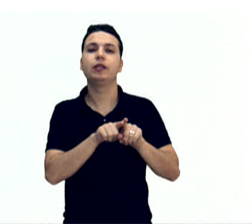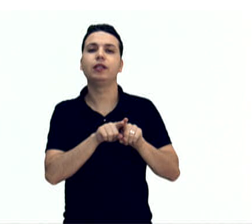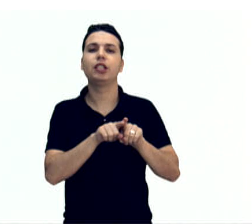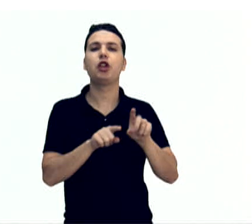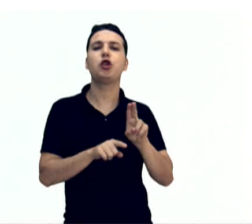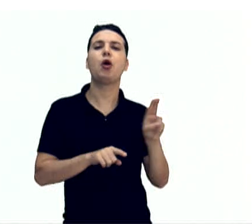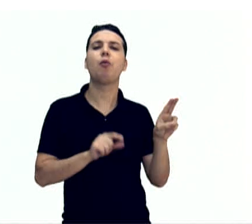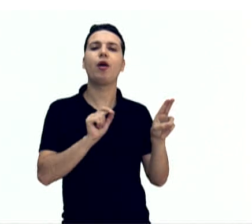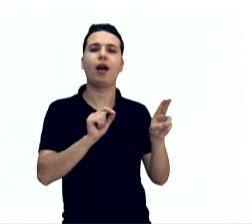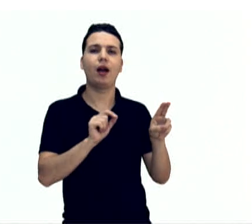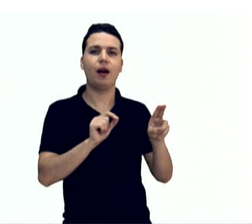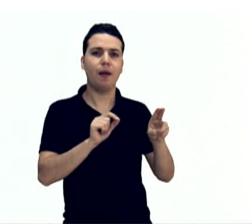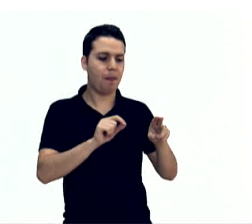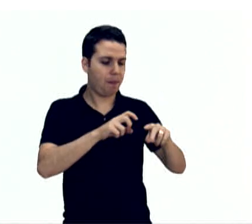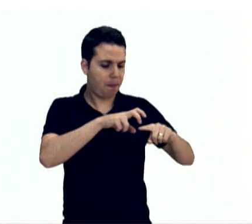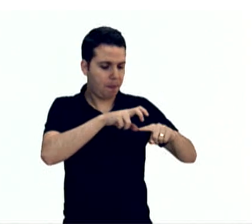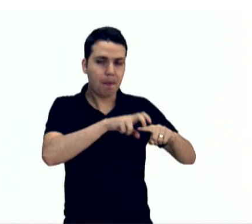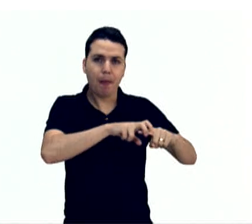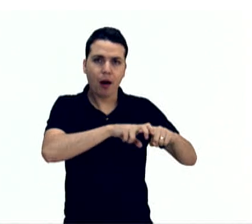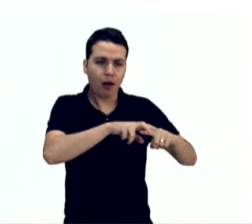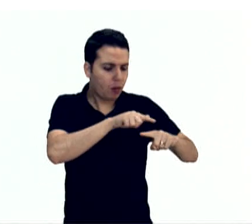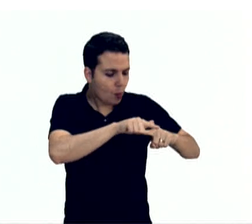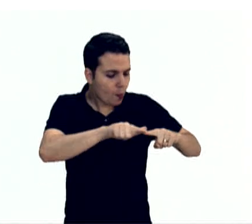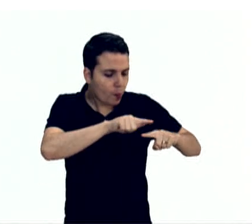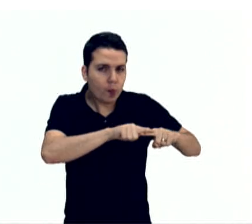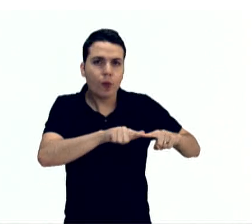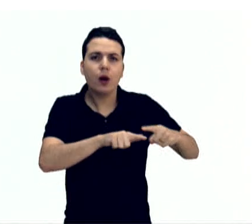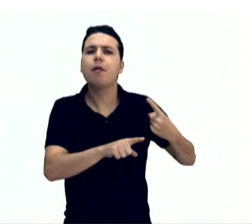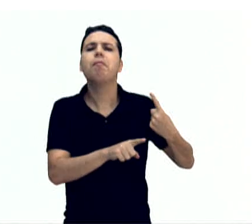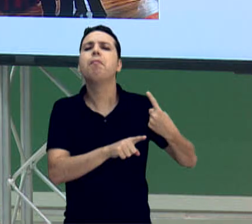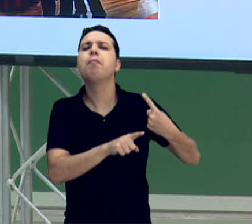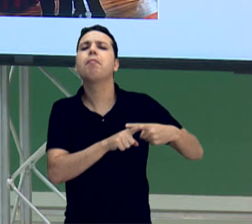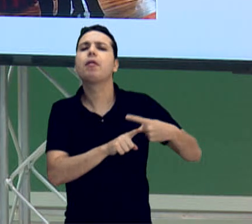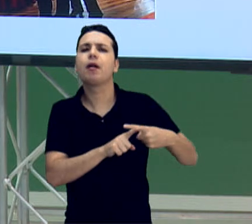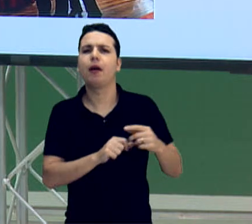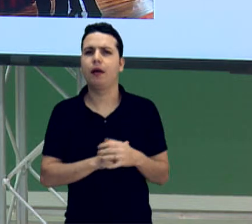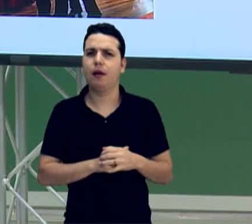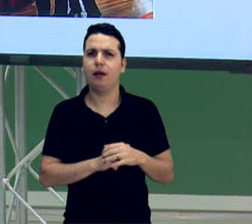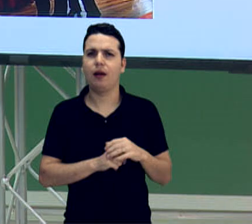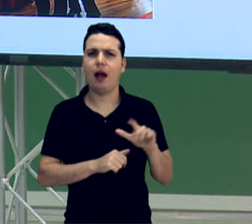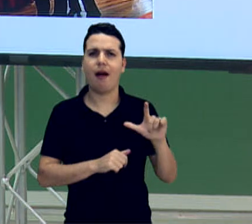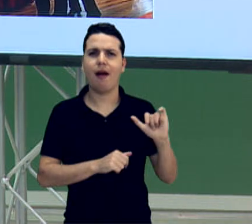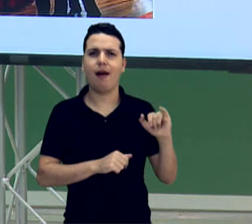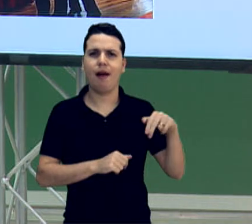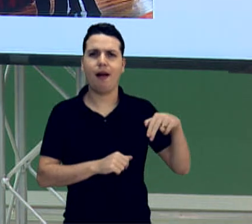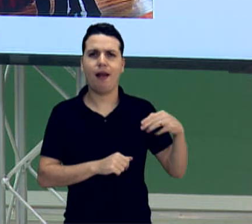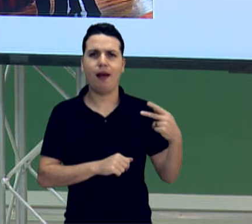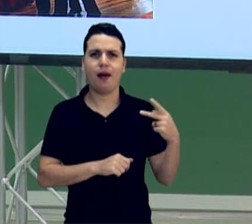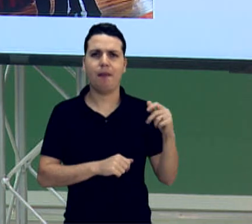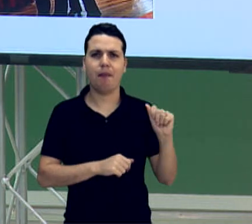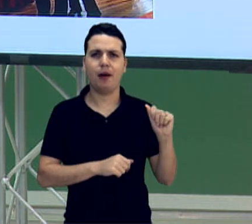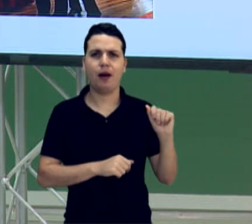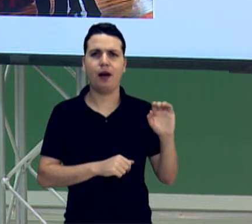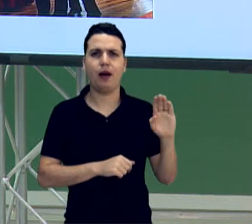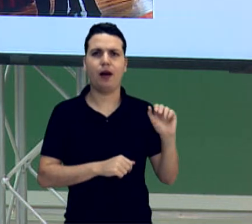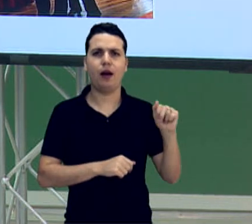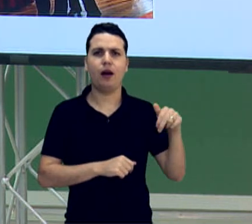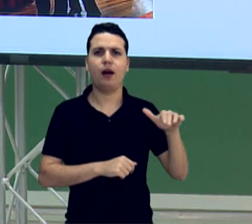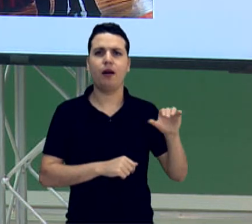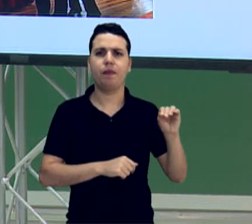limpa-banco. Que é isso, limpa-banco? Por quê? São músicas muito bonitas, que